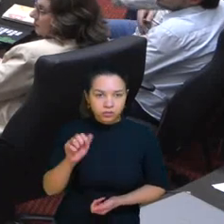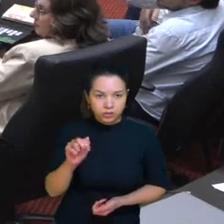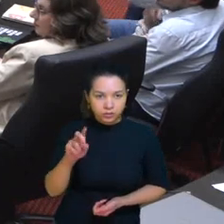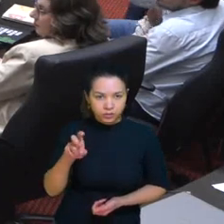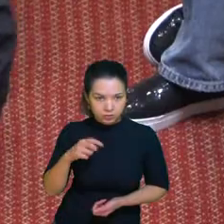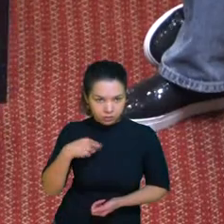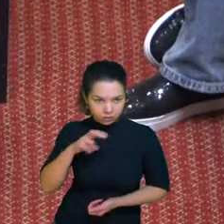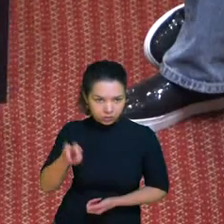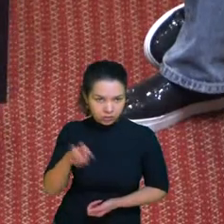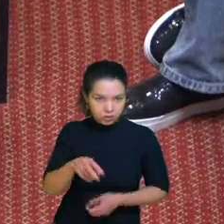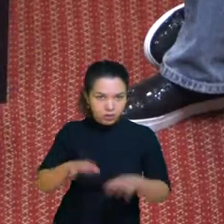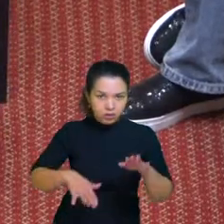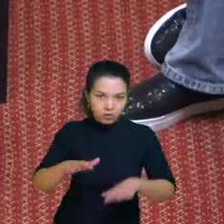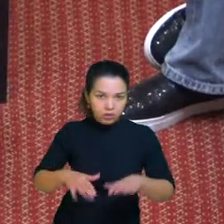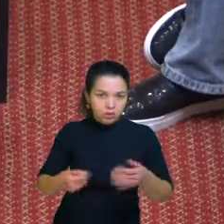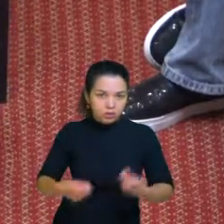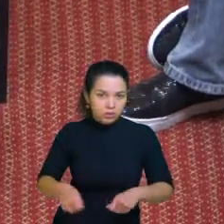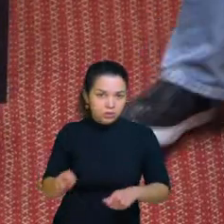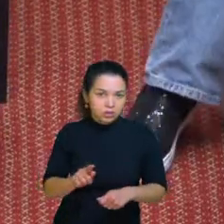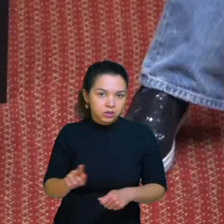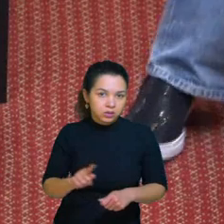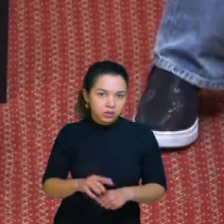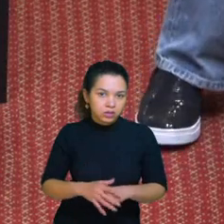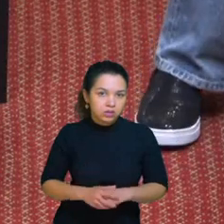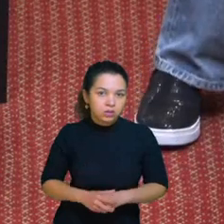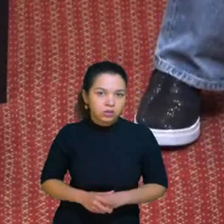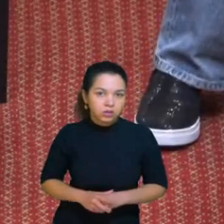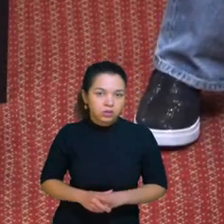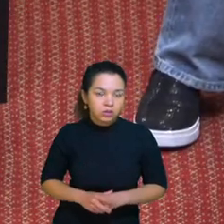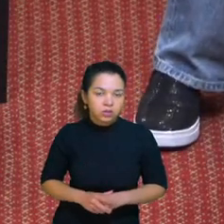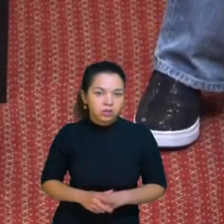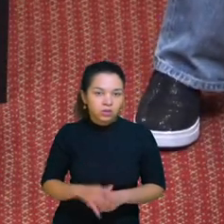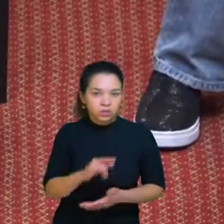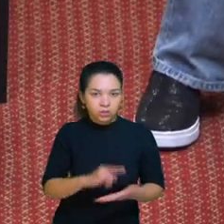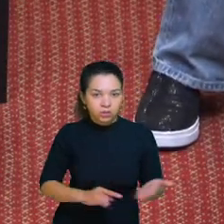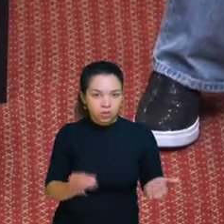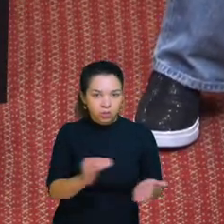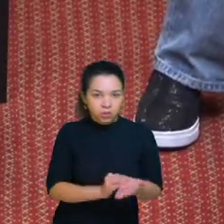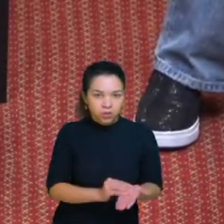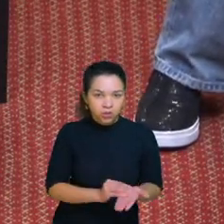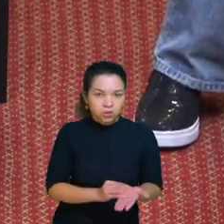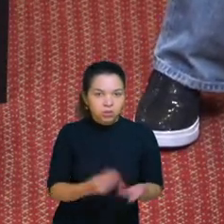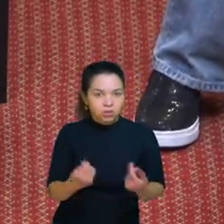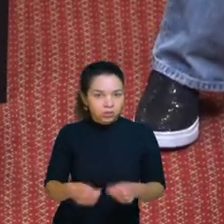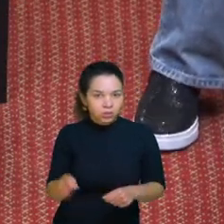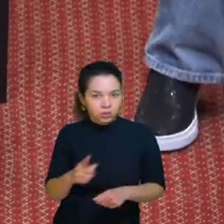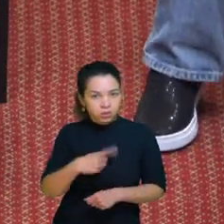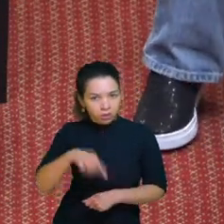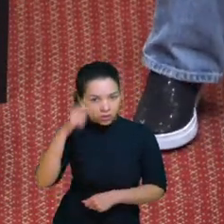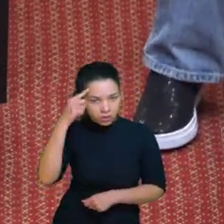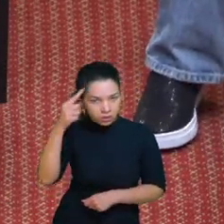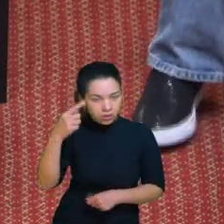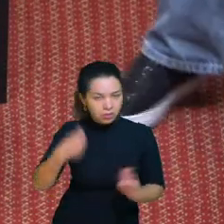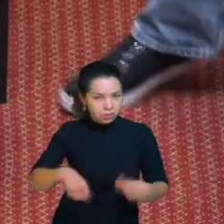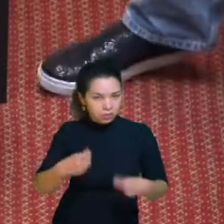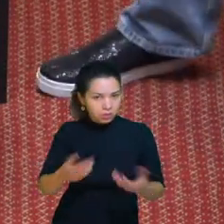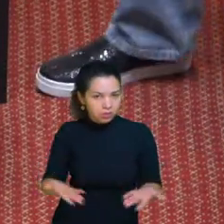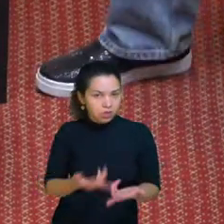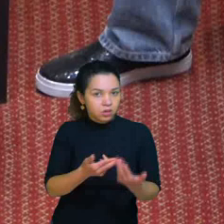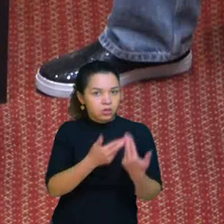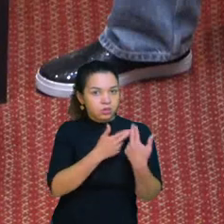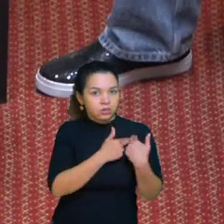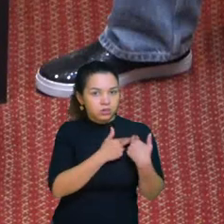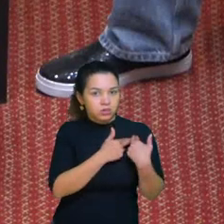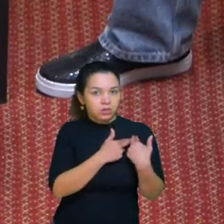não seja necessário colocar e no documento mas a gente tem que lembrar que agora as responsabilidades das